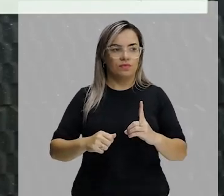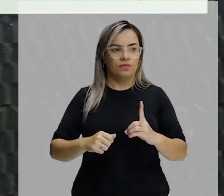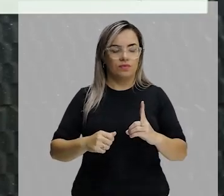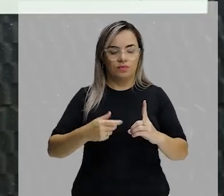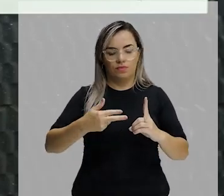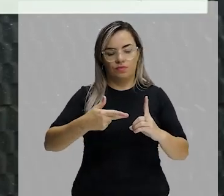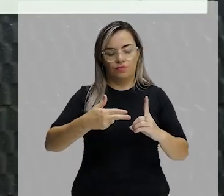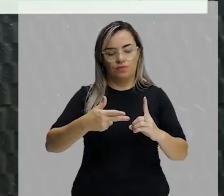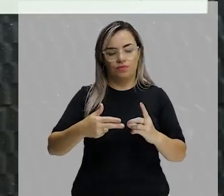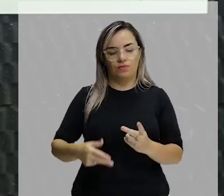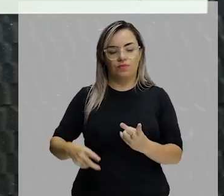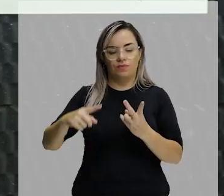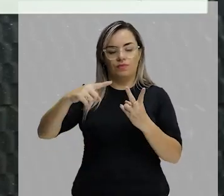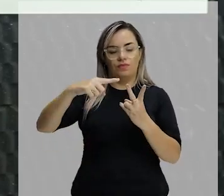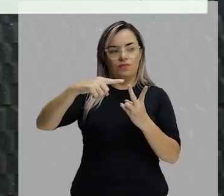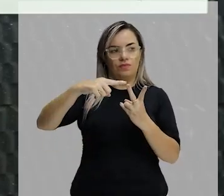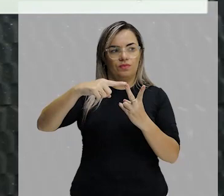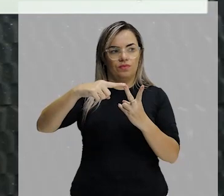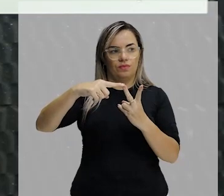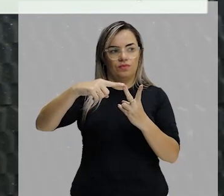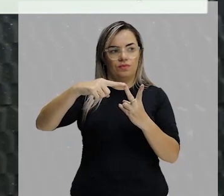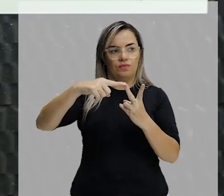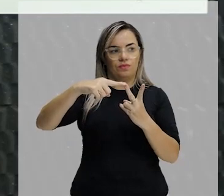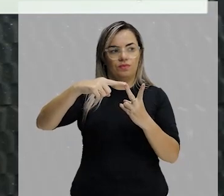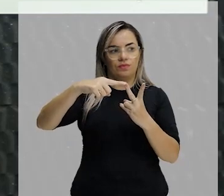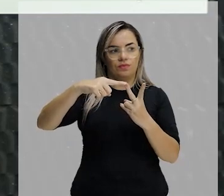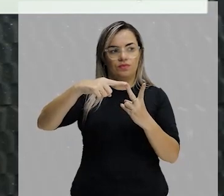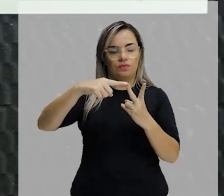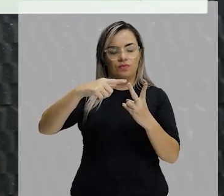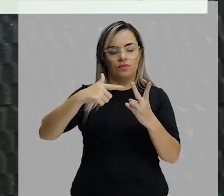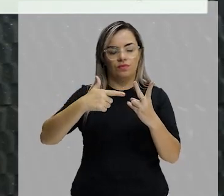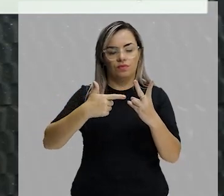quadrada de 2a ao quadrado.